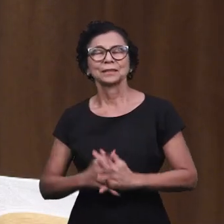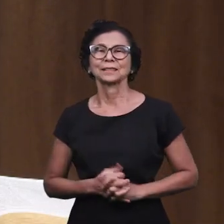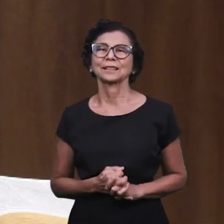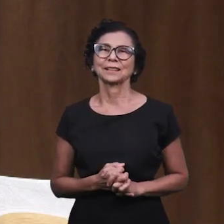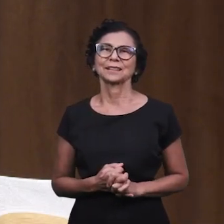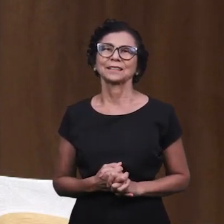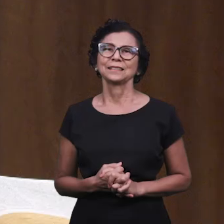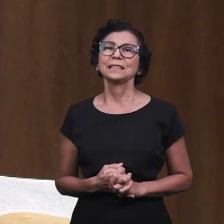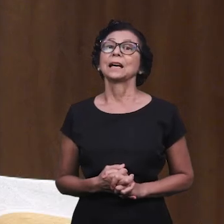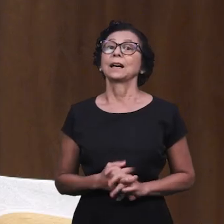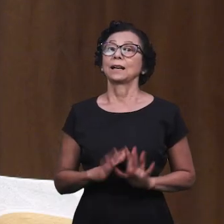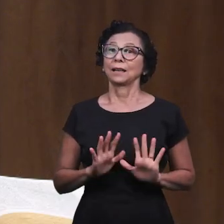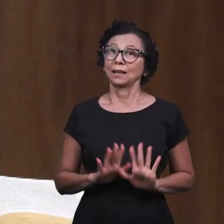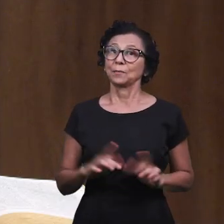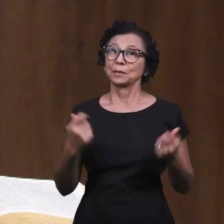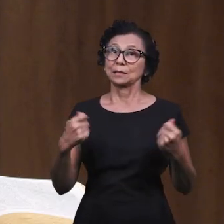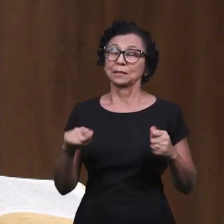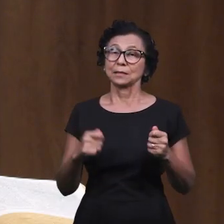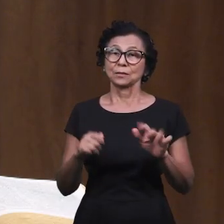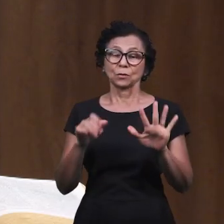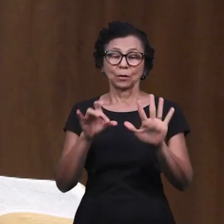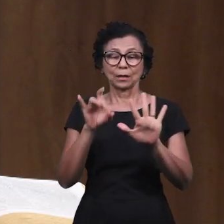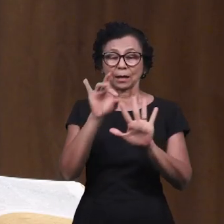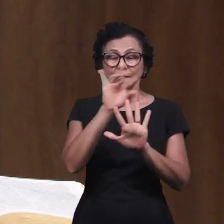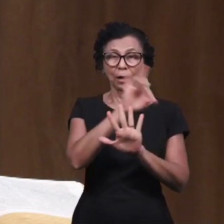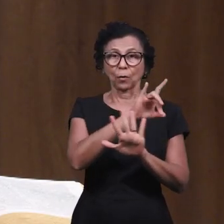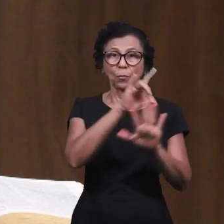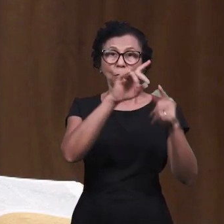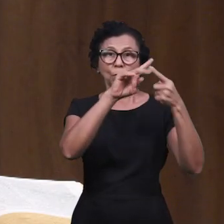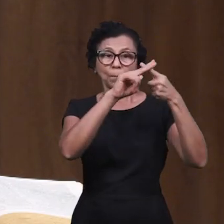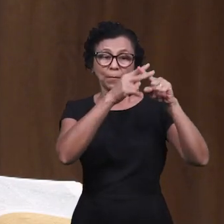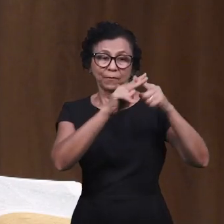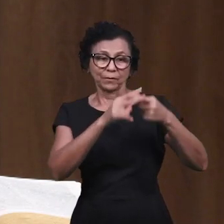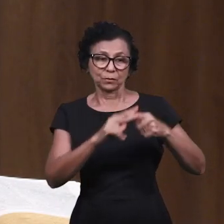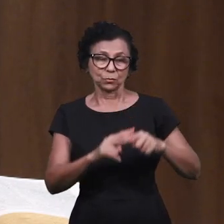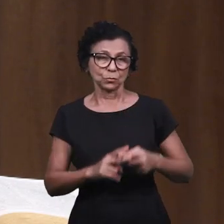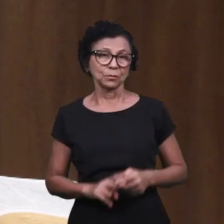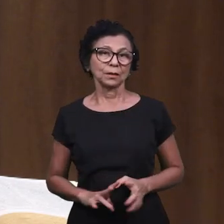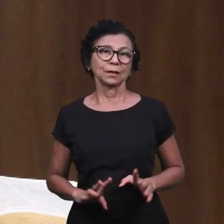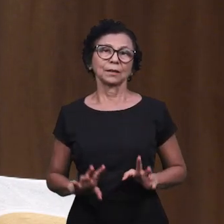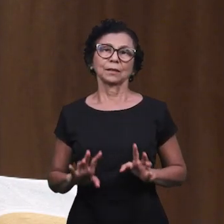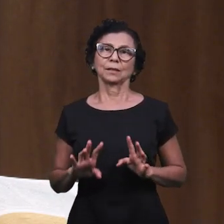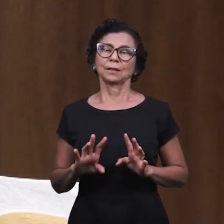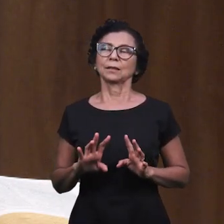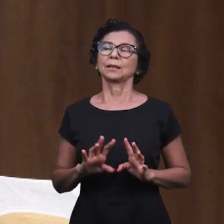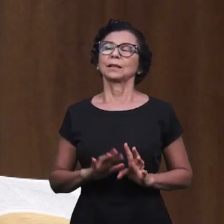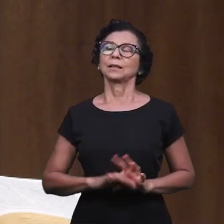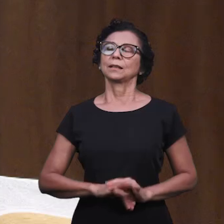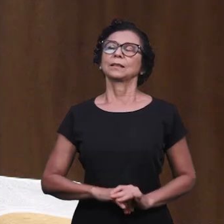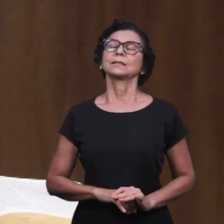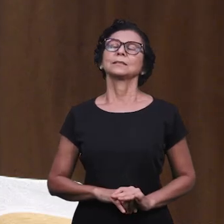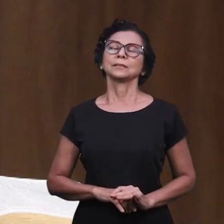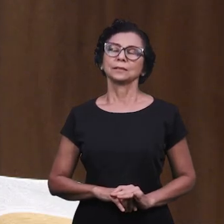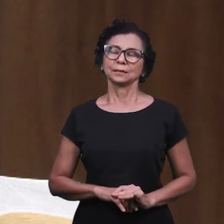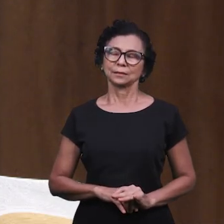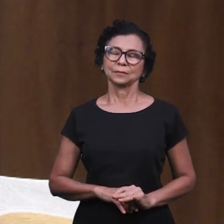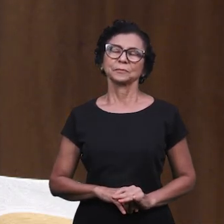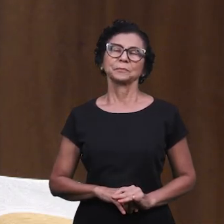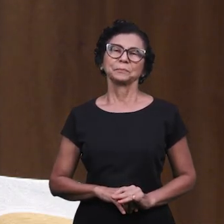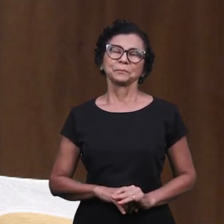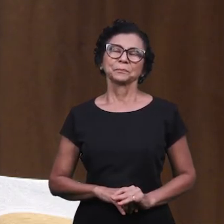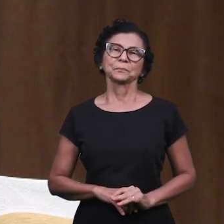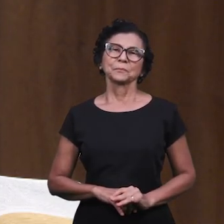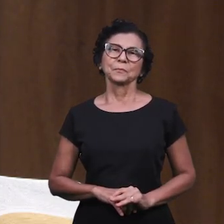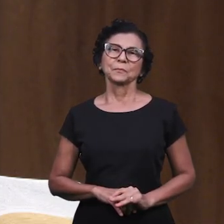do aperfeiçoamento. Então os ministérios começam agora e já há uma necessidade do aperfeiçoamento.